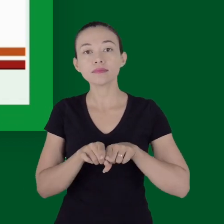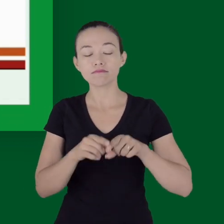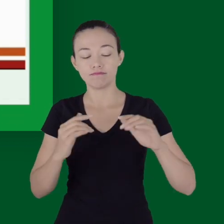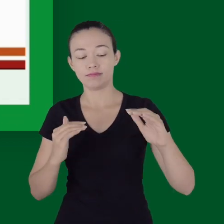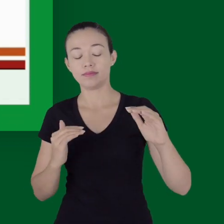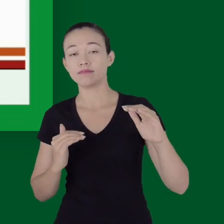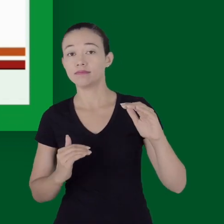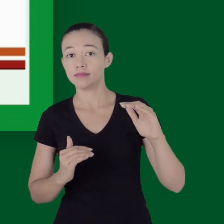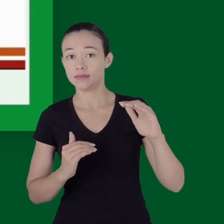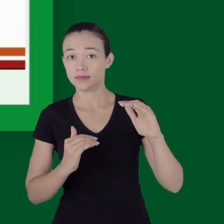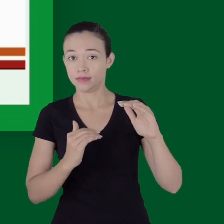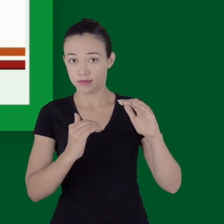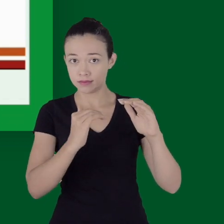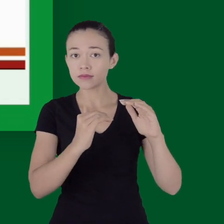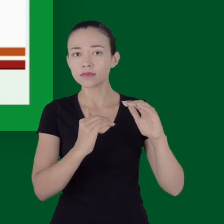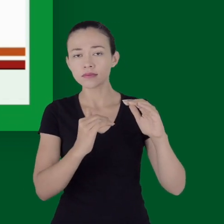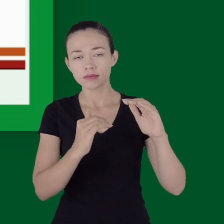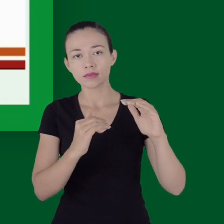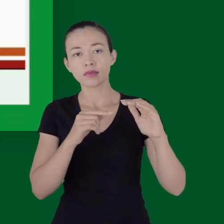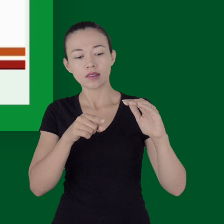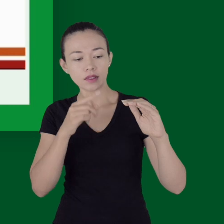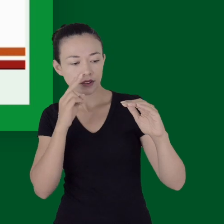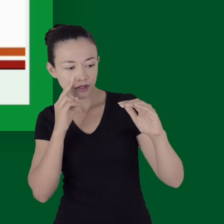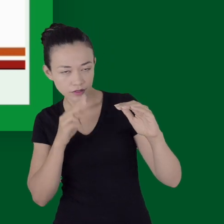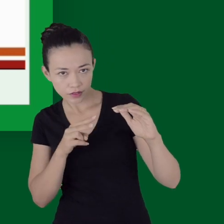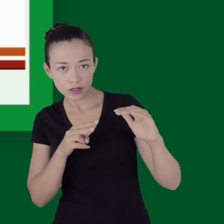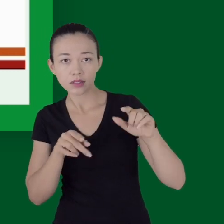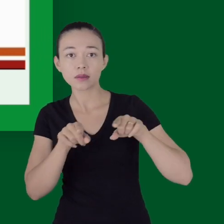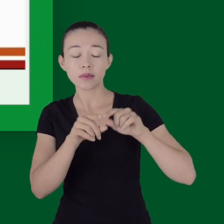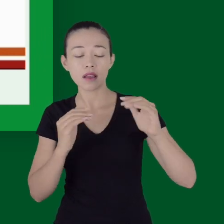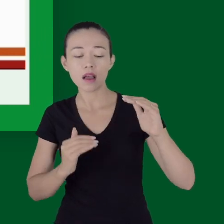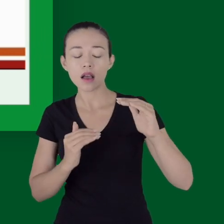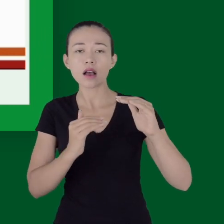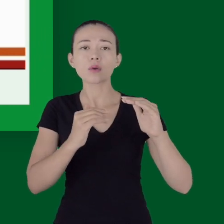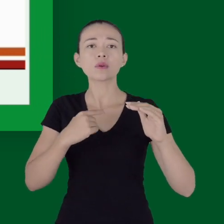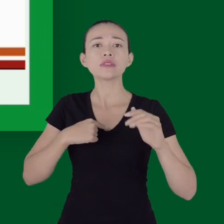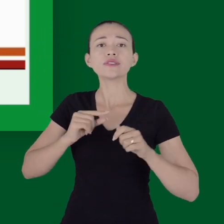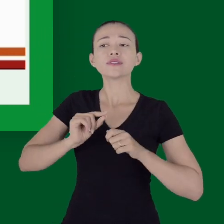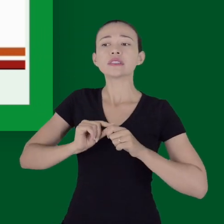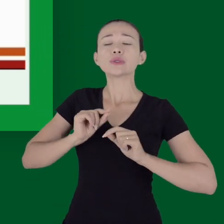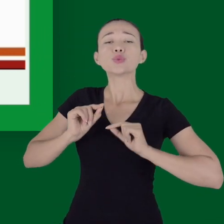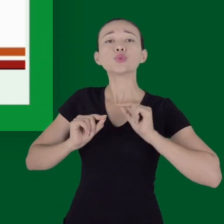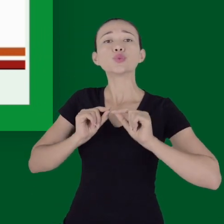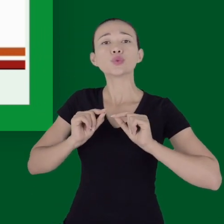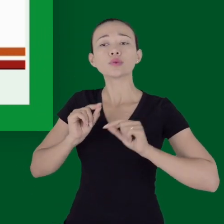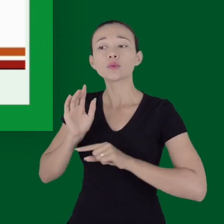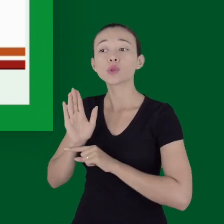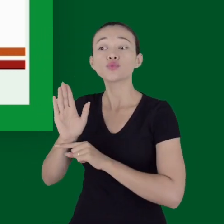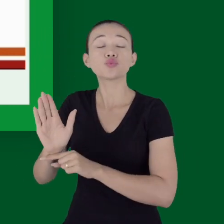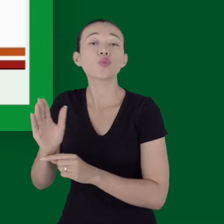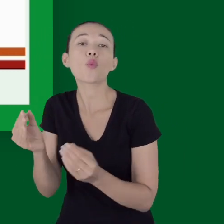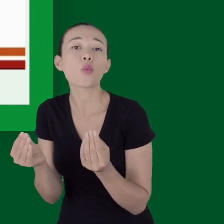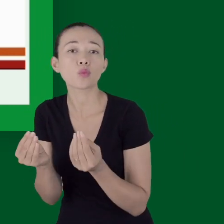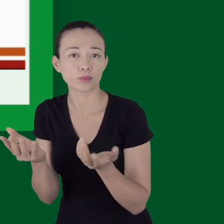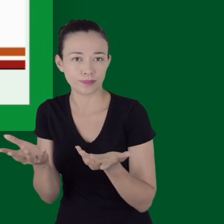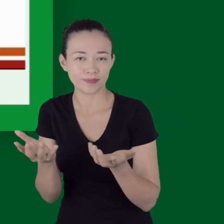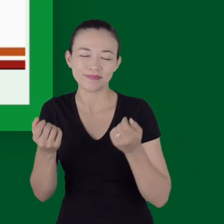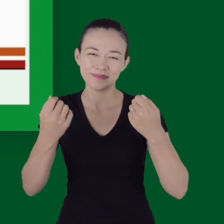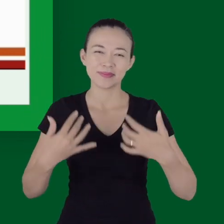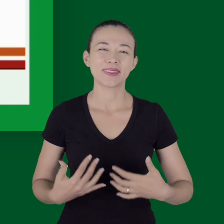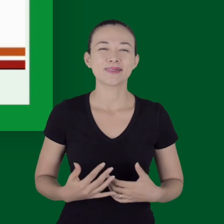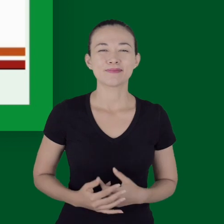afogamento, classificar os graus de afogamento e discutir um pouco sobre as intervenções necessárias em cada grau